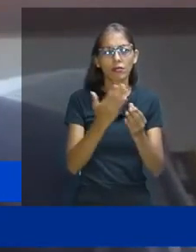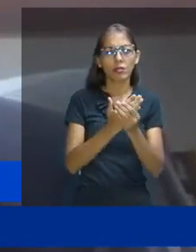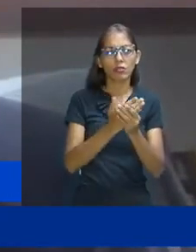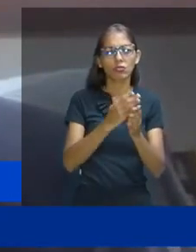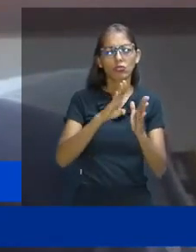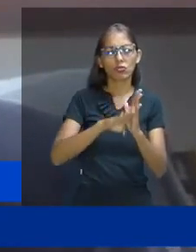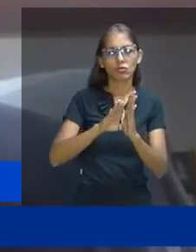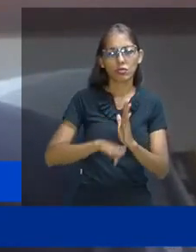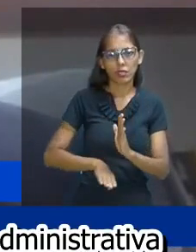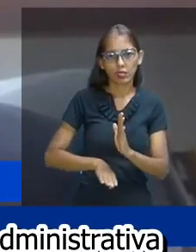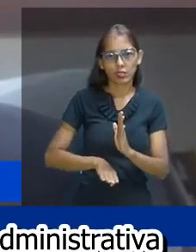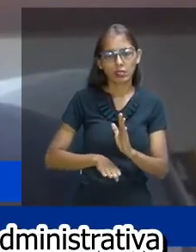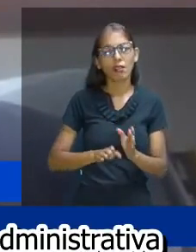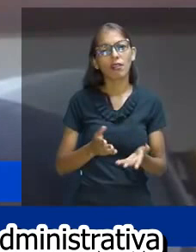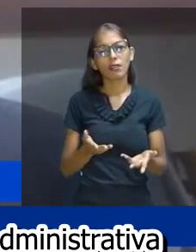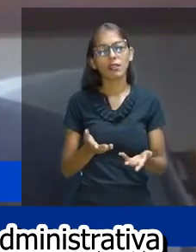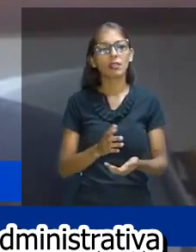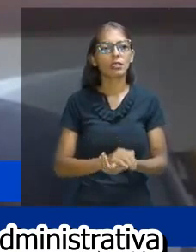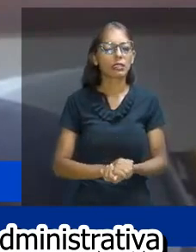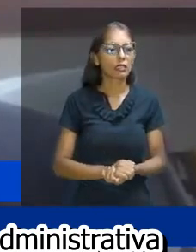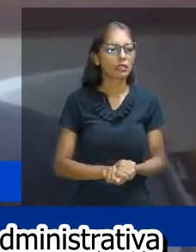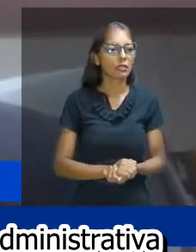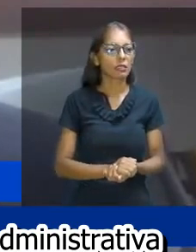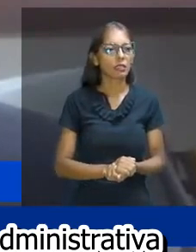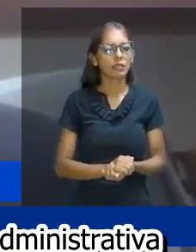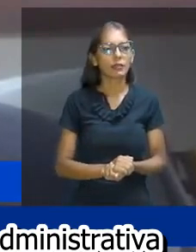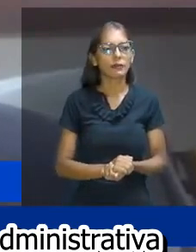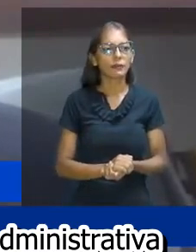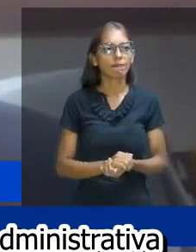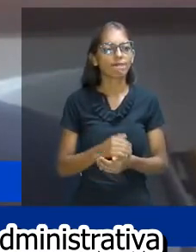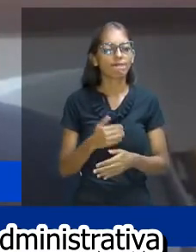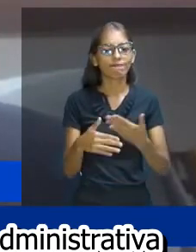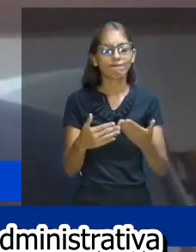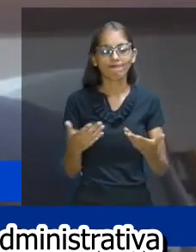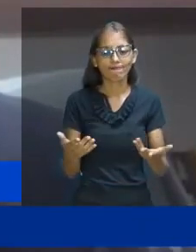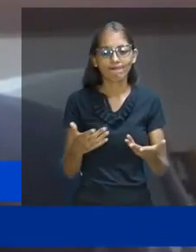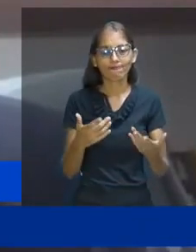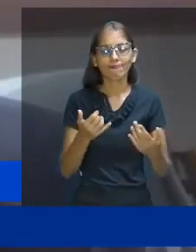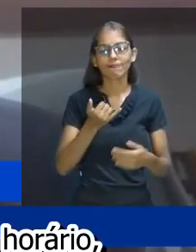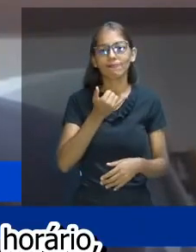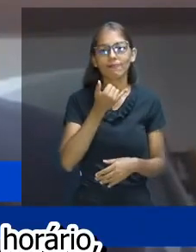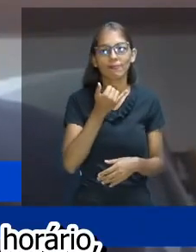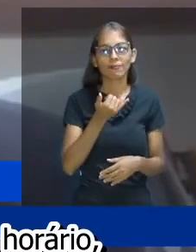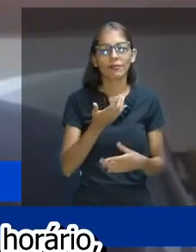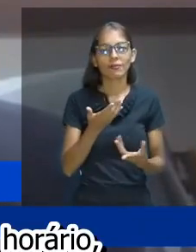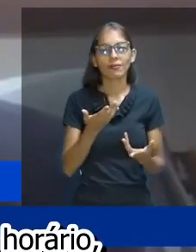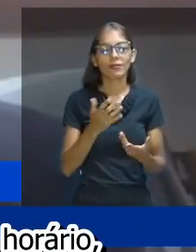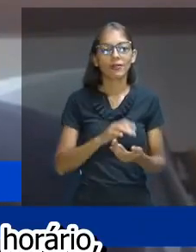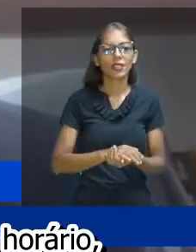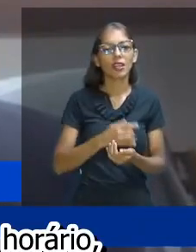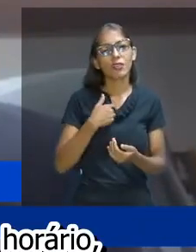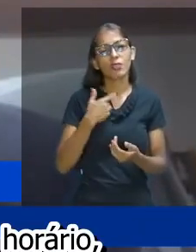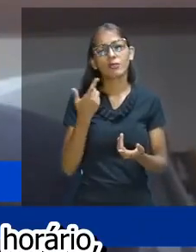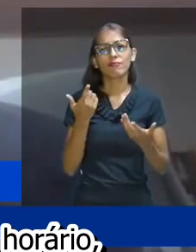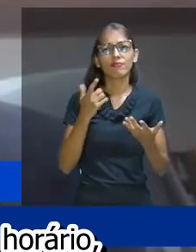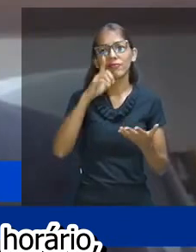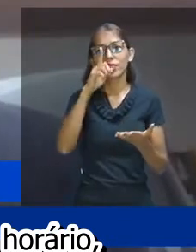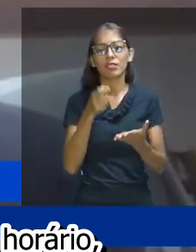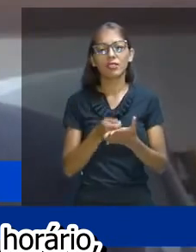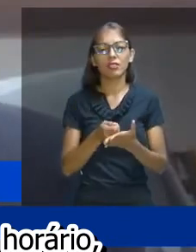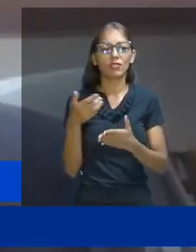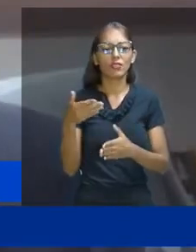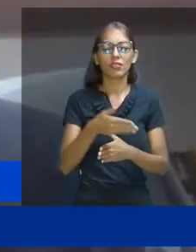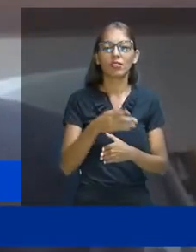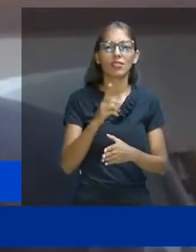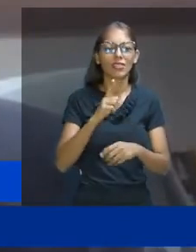apenas embargo de declaração, eu não me dei conta que teria também uma sessão administrativa. Eu acabei optando por não ir, por conta